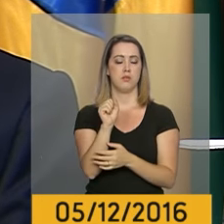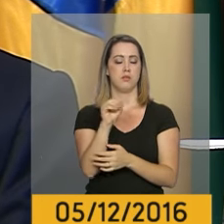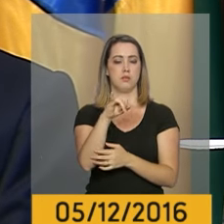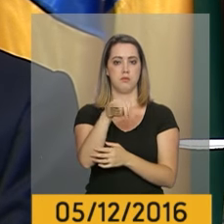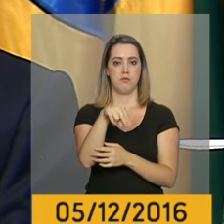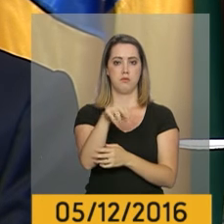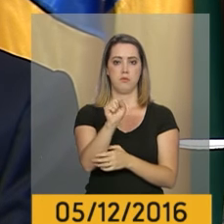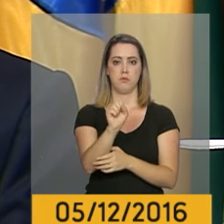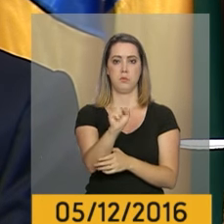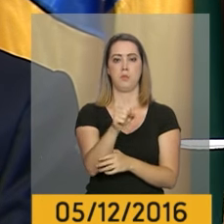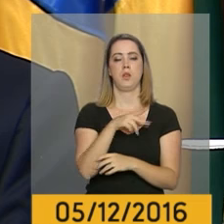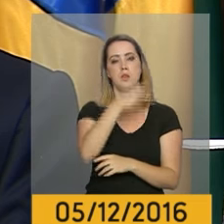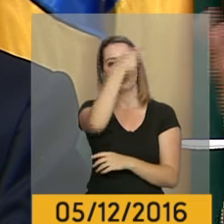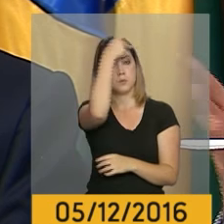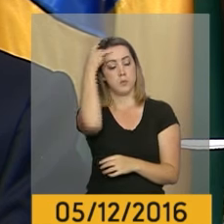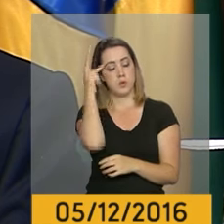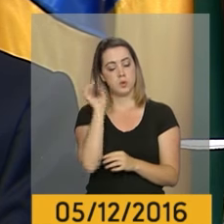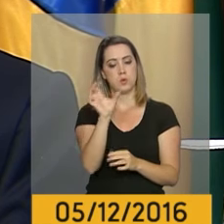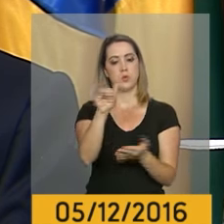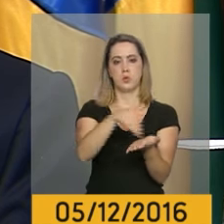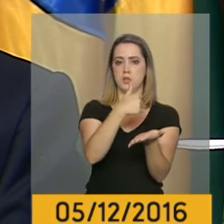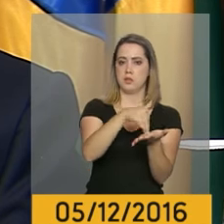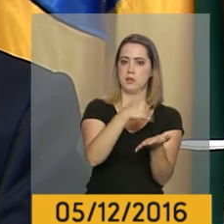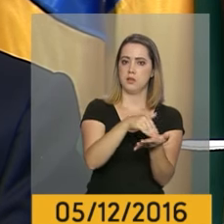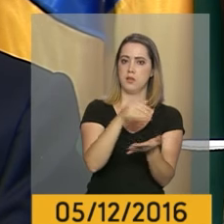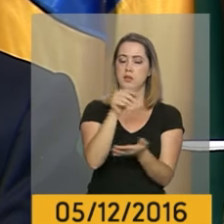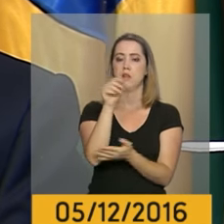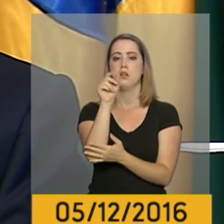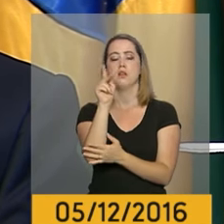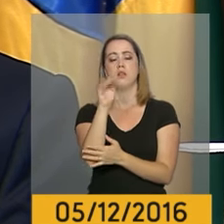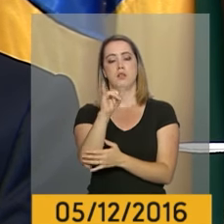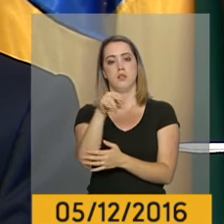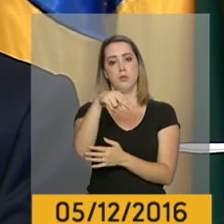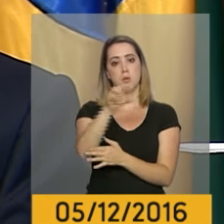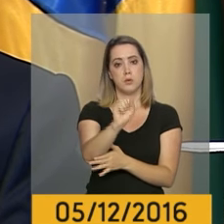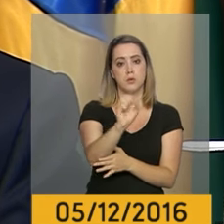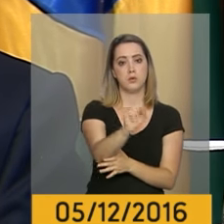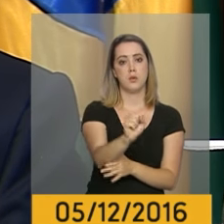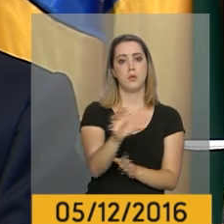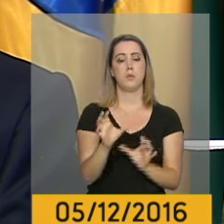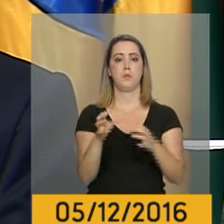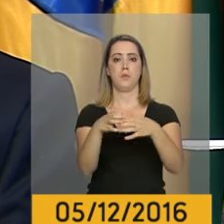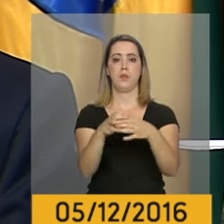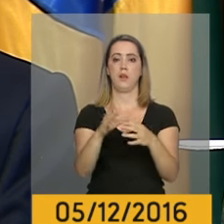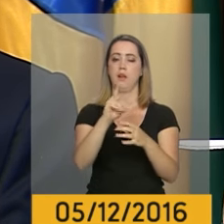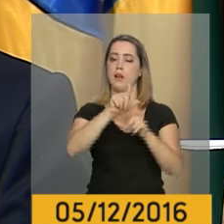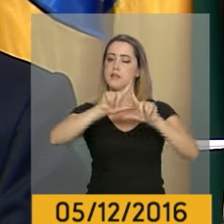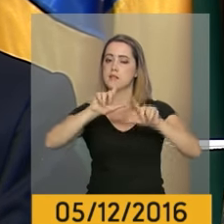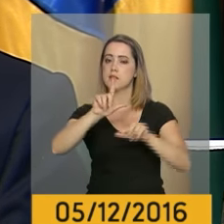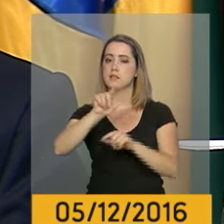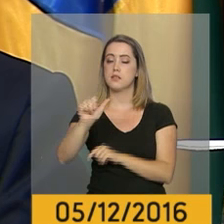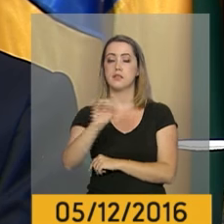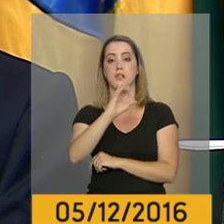os técnicos da fazenda, da secretaria da previdência, da casa civil, do planejamento, estarão naturalmente muitas e muitas vezes